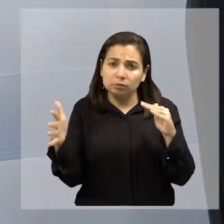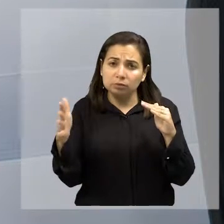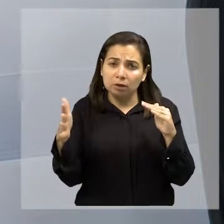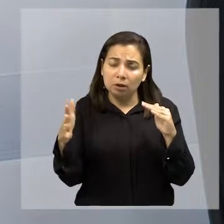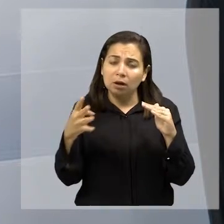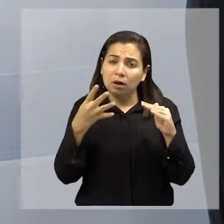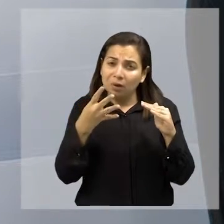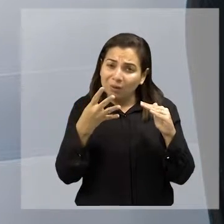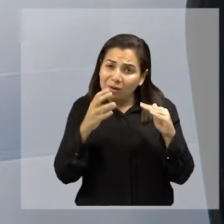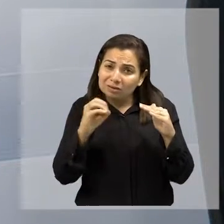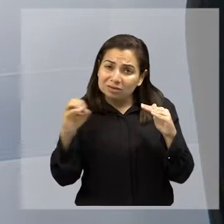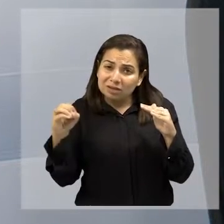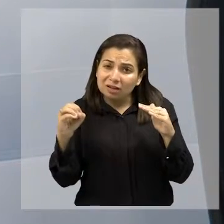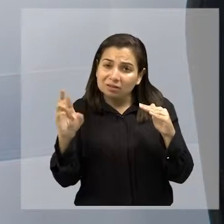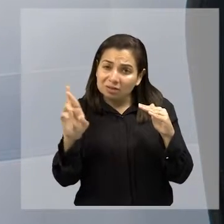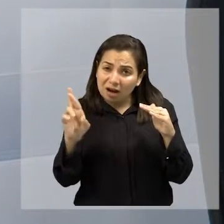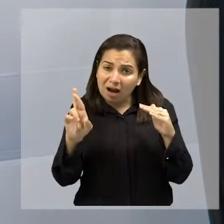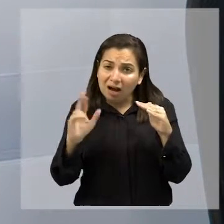por mês.